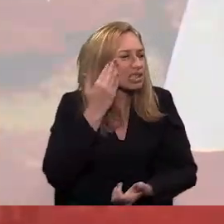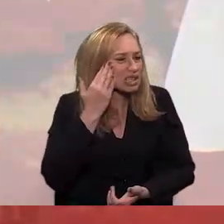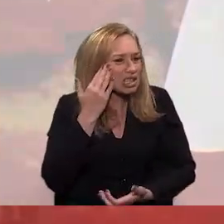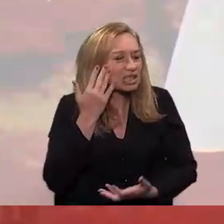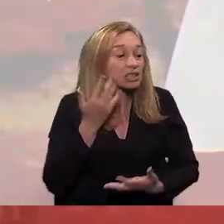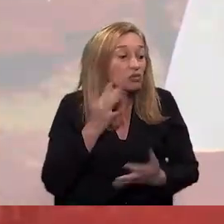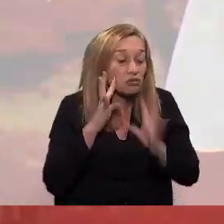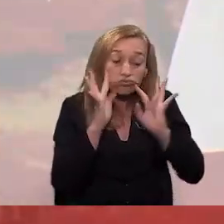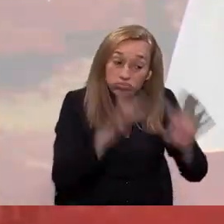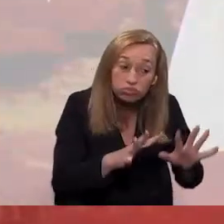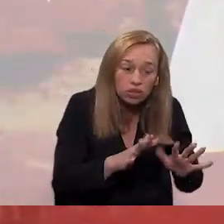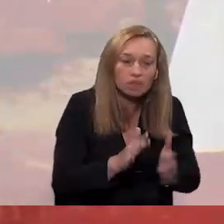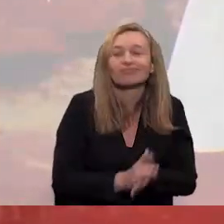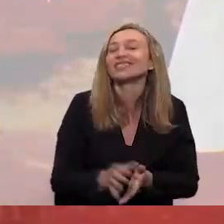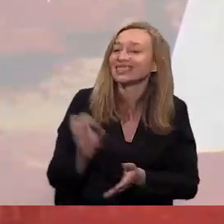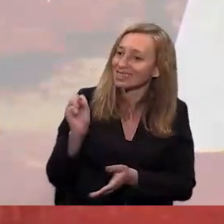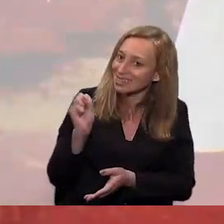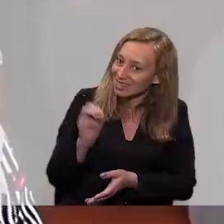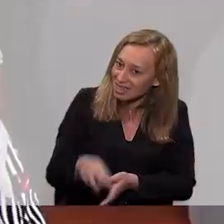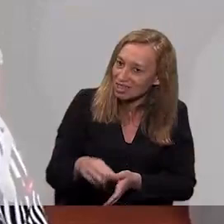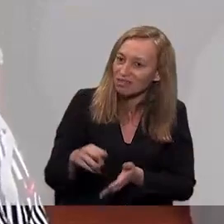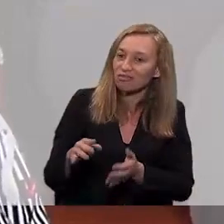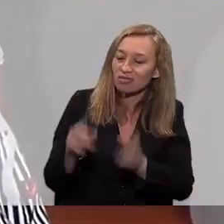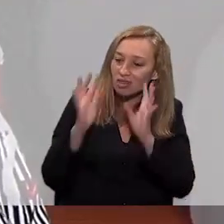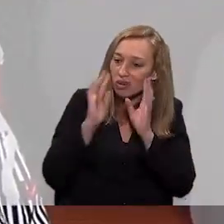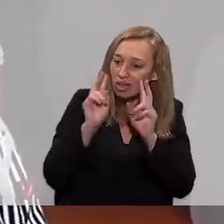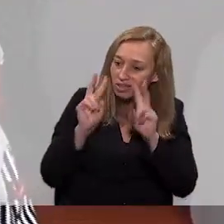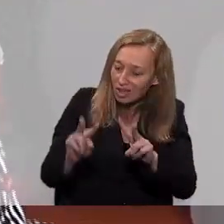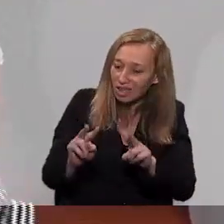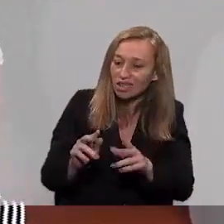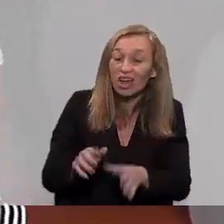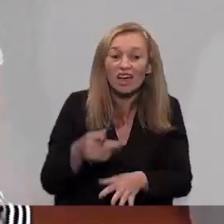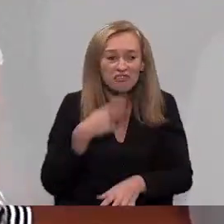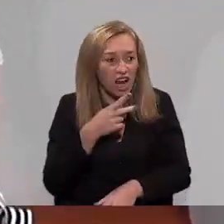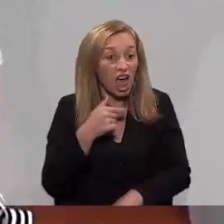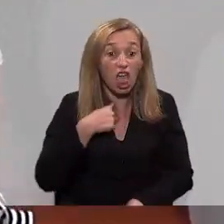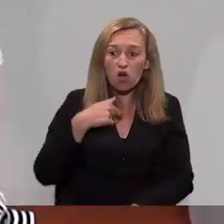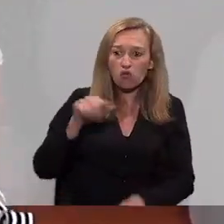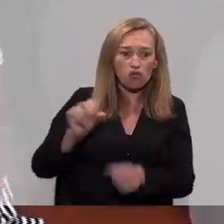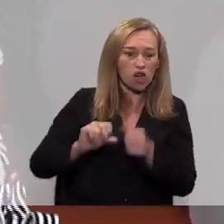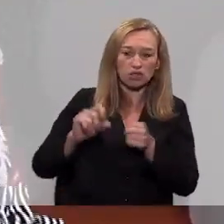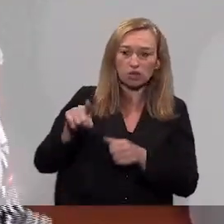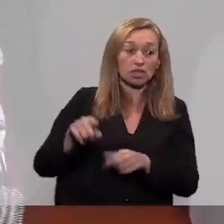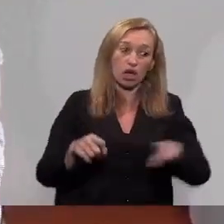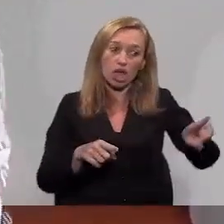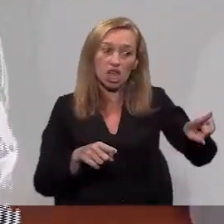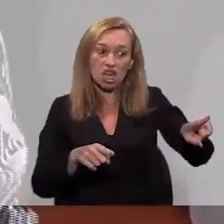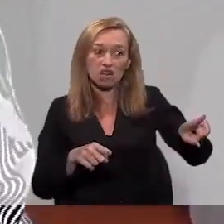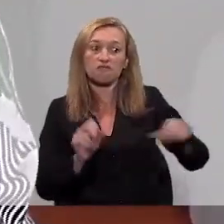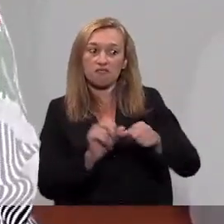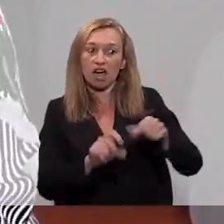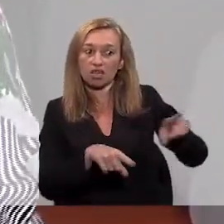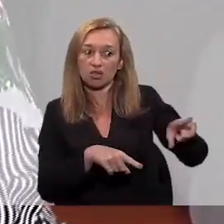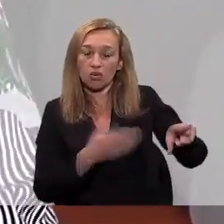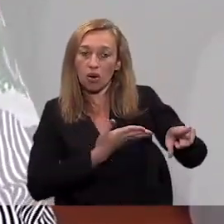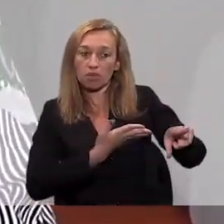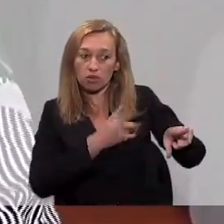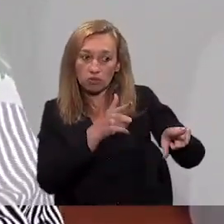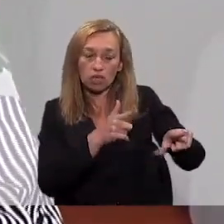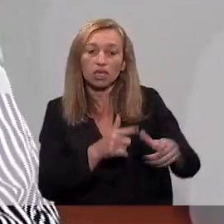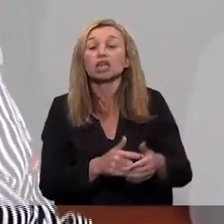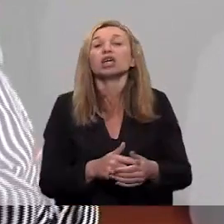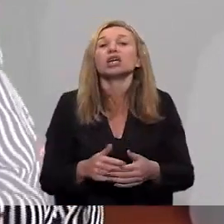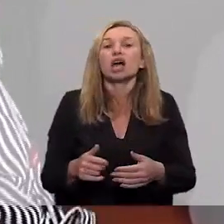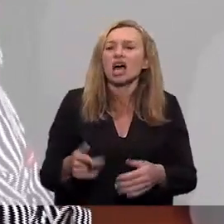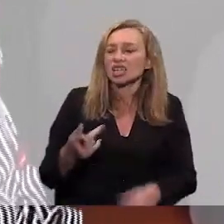eles entendem, ficam atentos. Eles ficam atentos, eles falam, ih, tia, eu faço isso. Ih, o coleguinha faz isso, olha